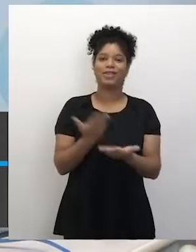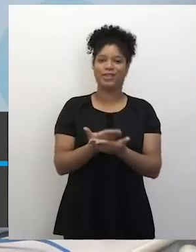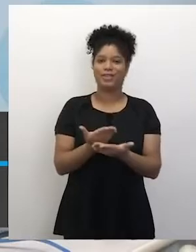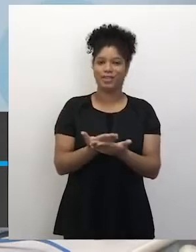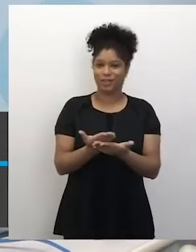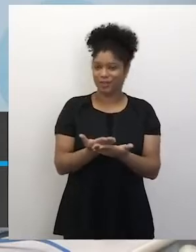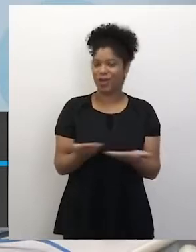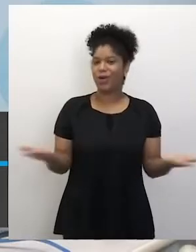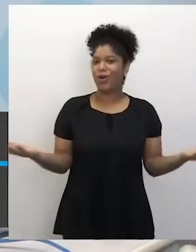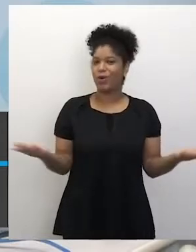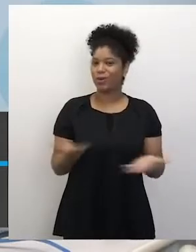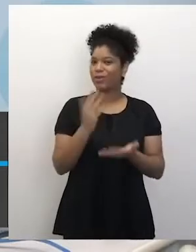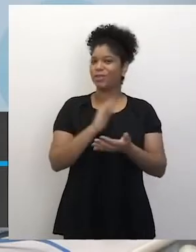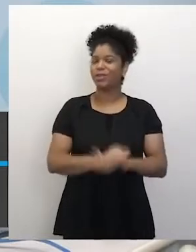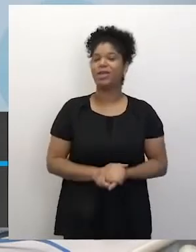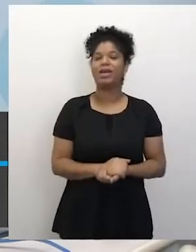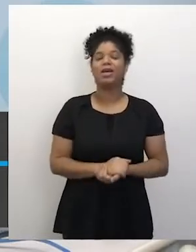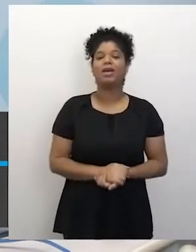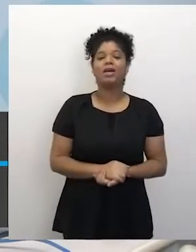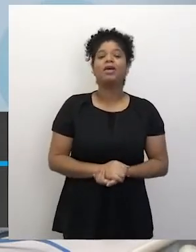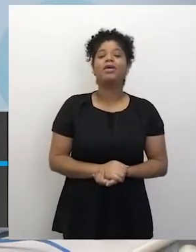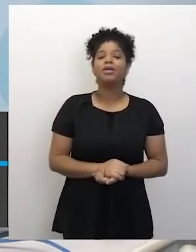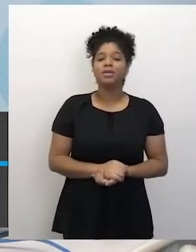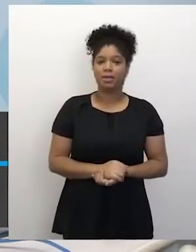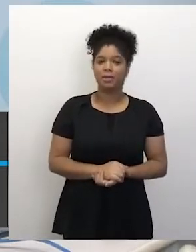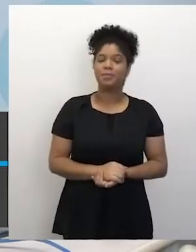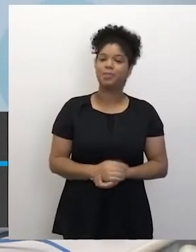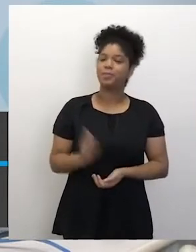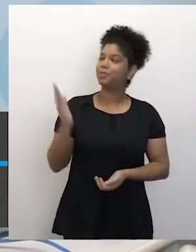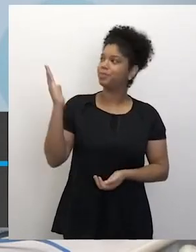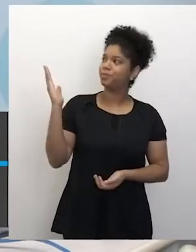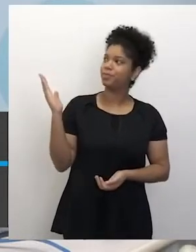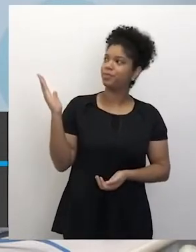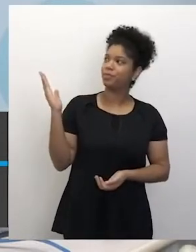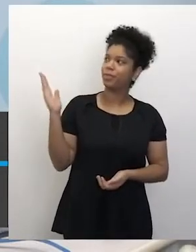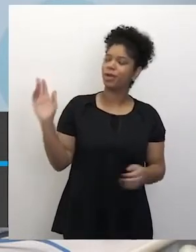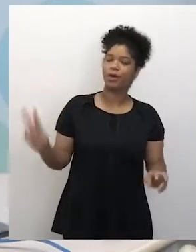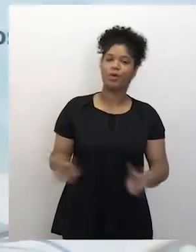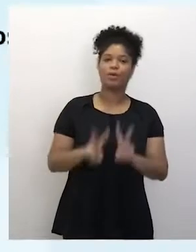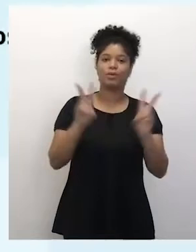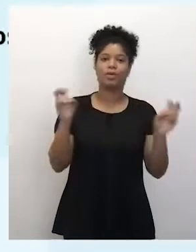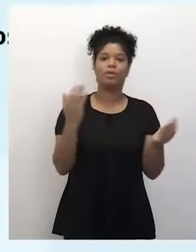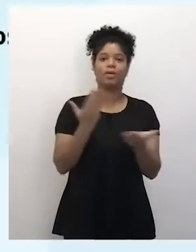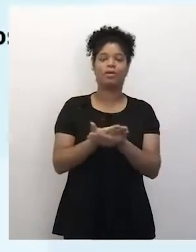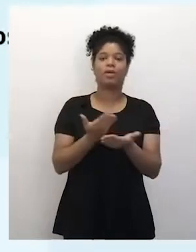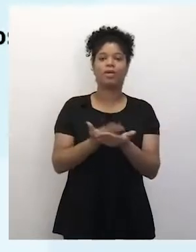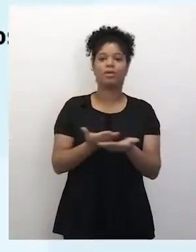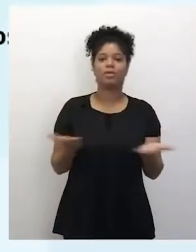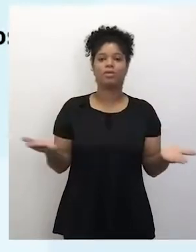legal? Nós já vamos colocar aí na tela o tema da aula de hoje.